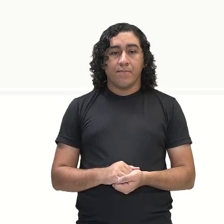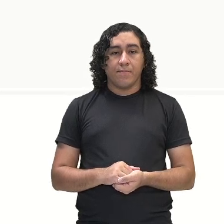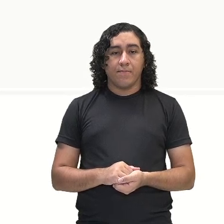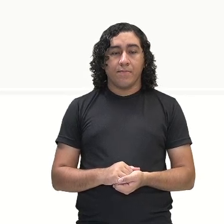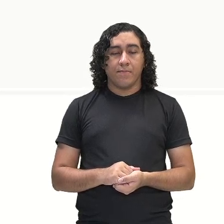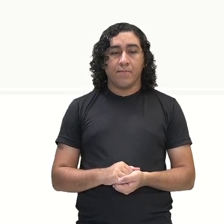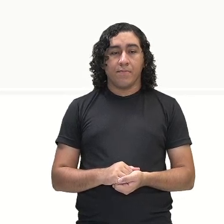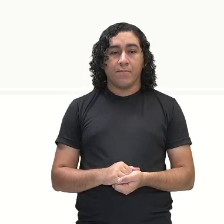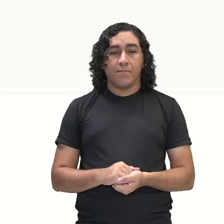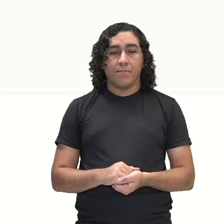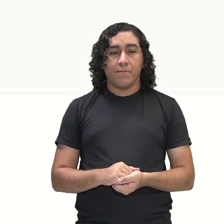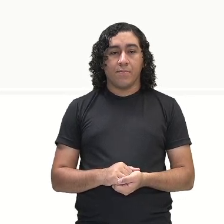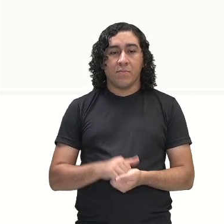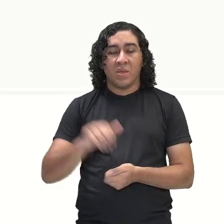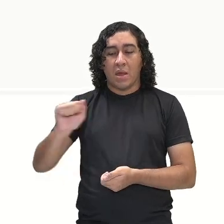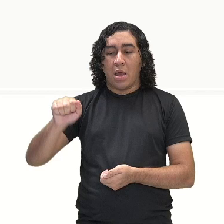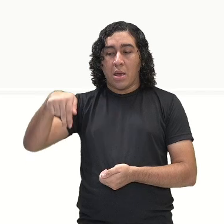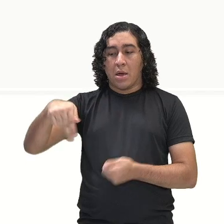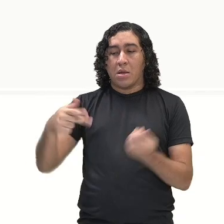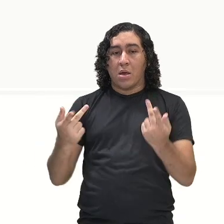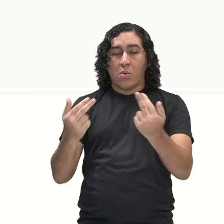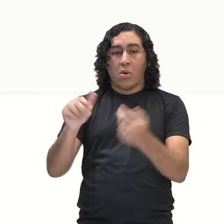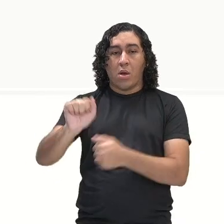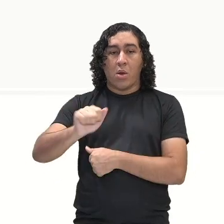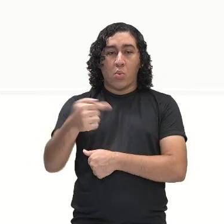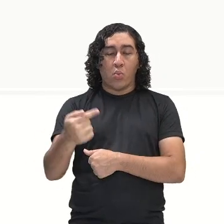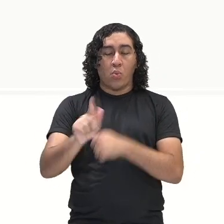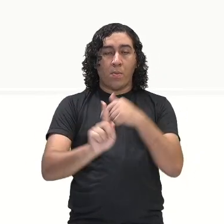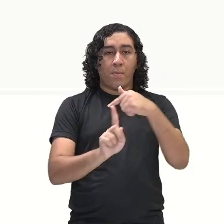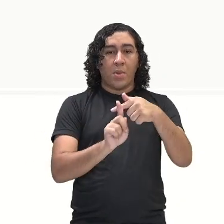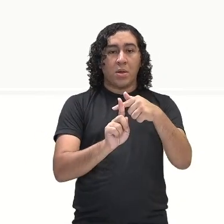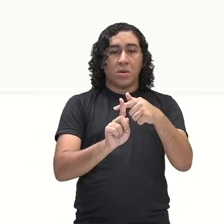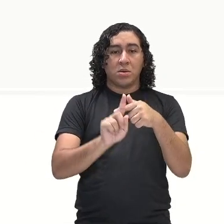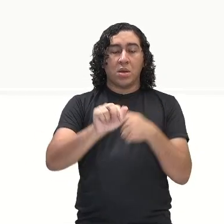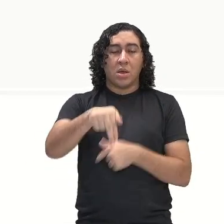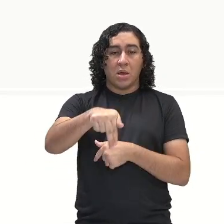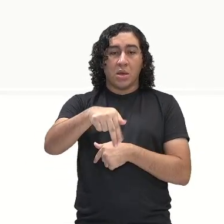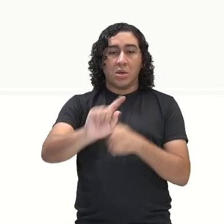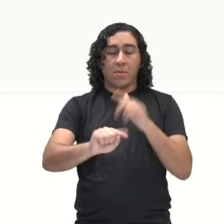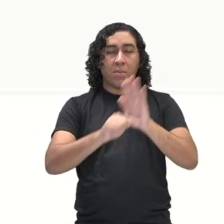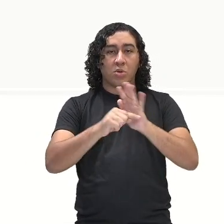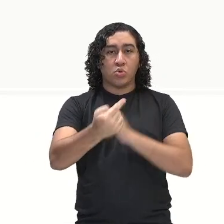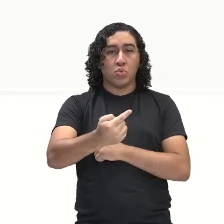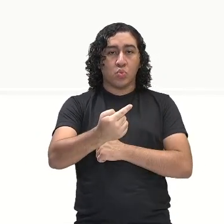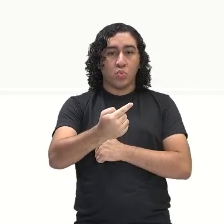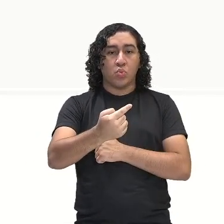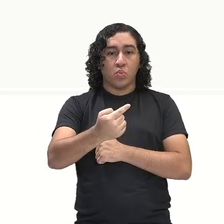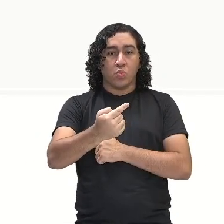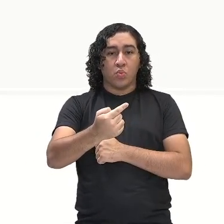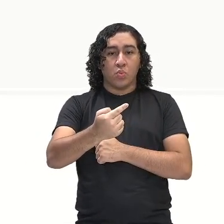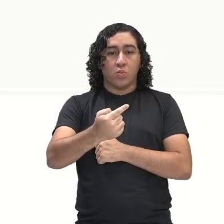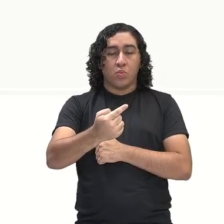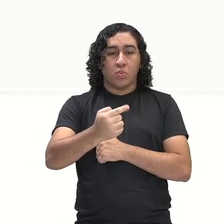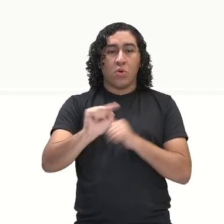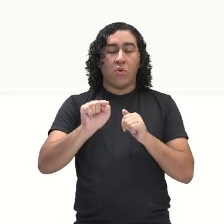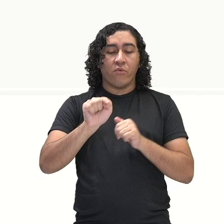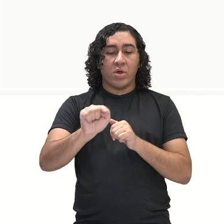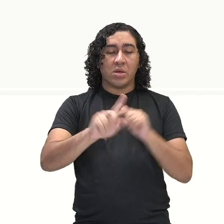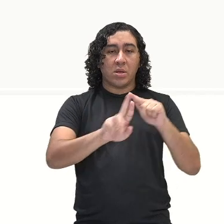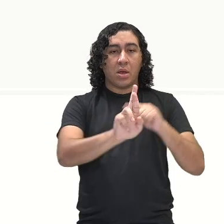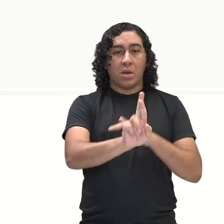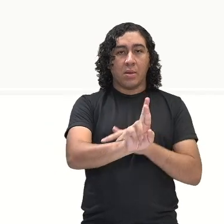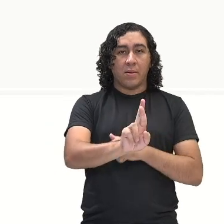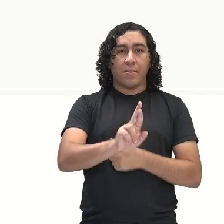A n igual a 1 mais n menos 1 vezes a minha